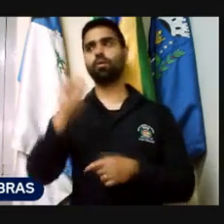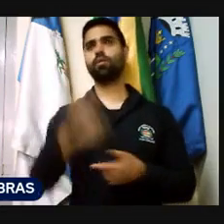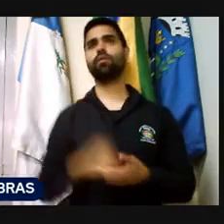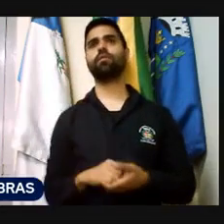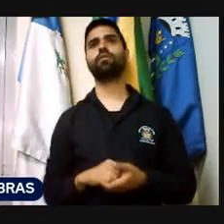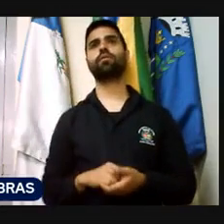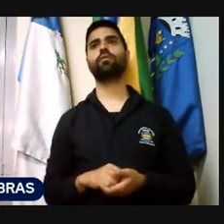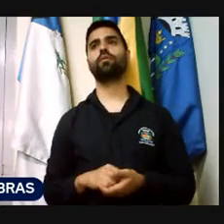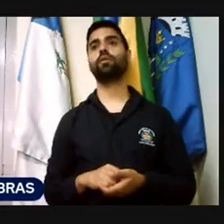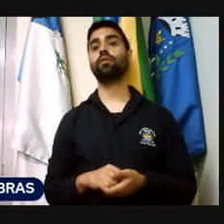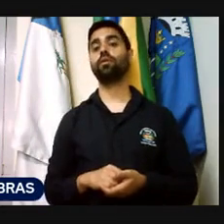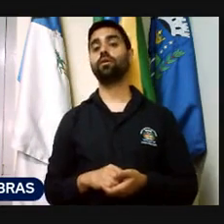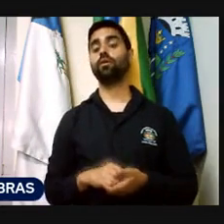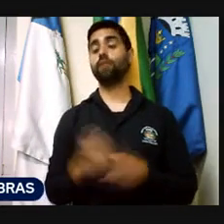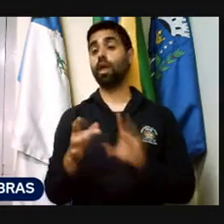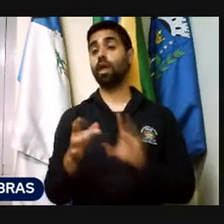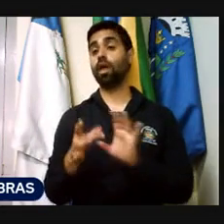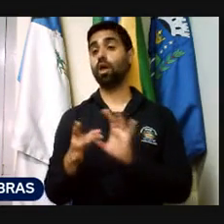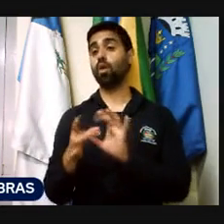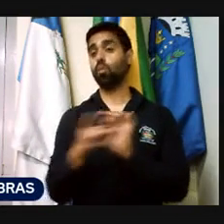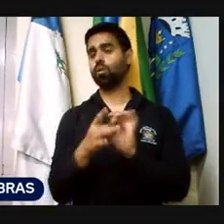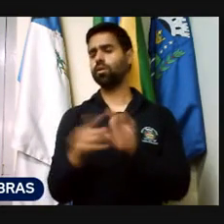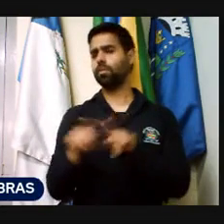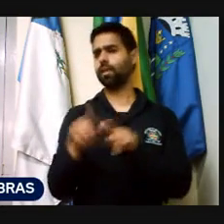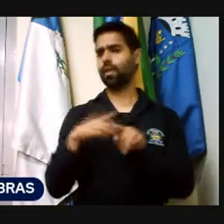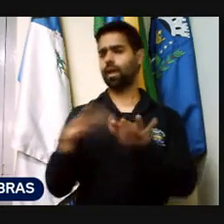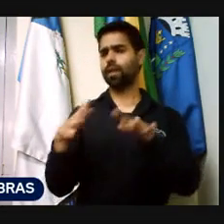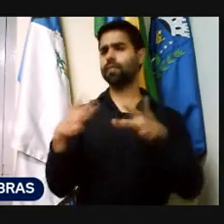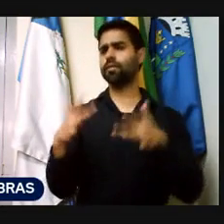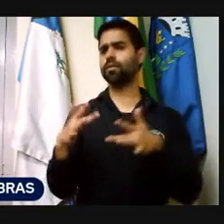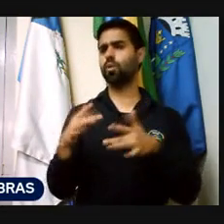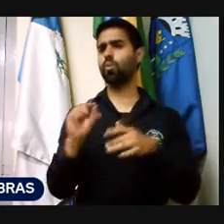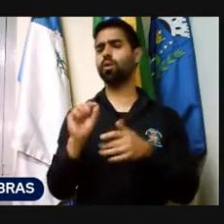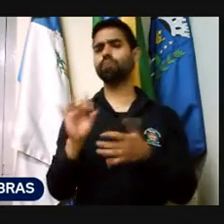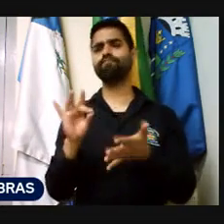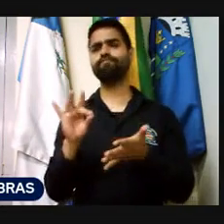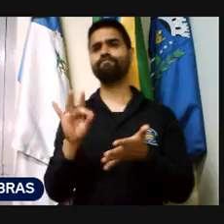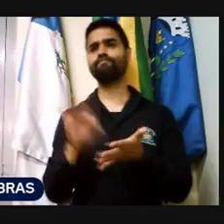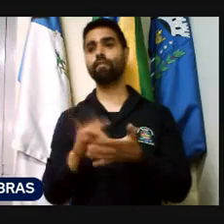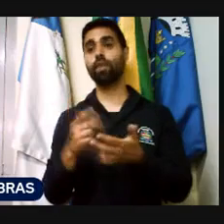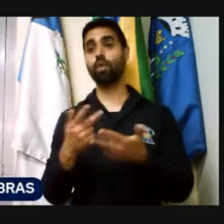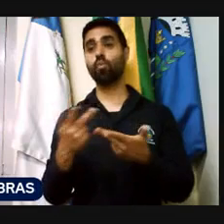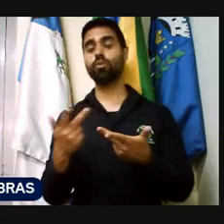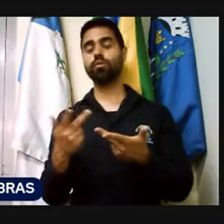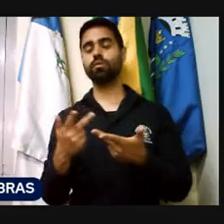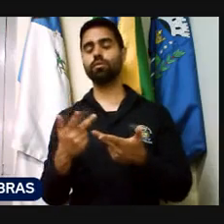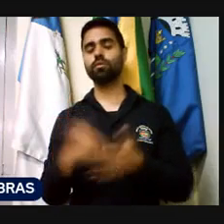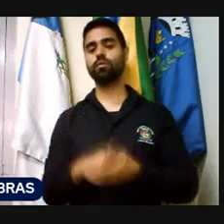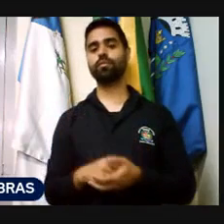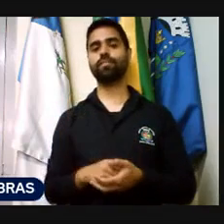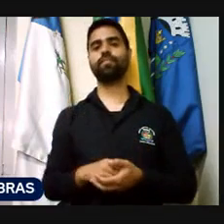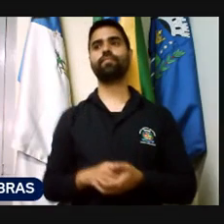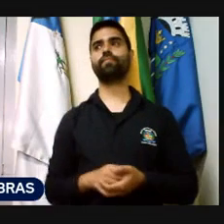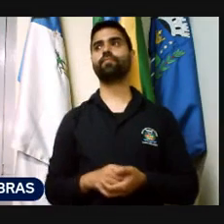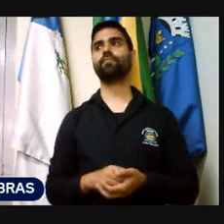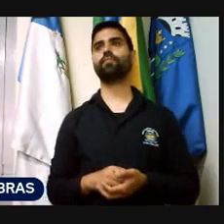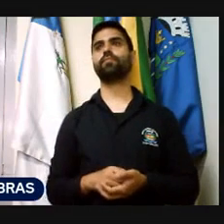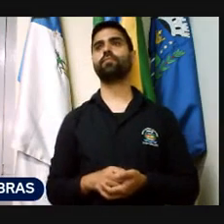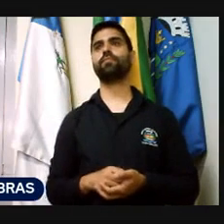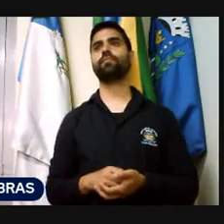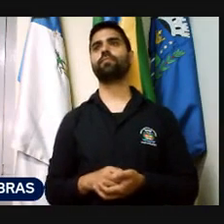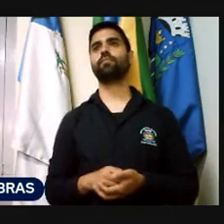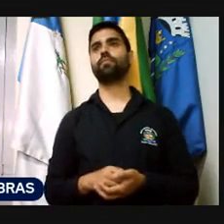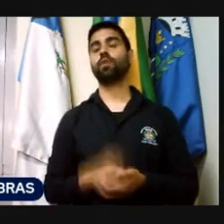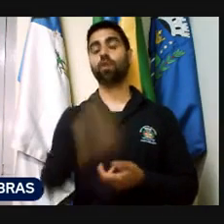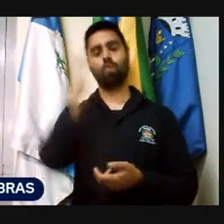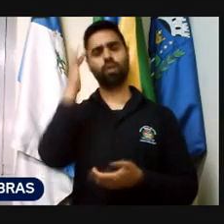estar solidificado e antenado que, na verdade, vai acontecer, porque a gente já provavelmente, a secretária